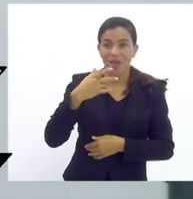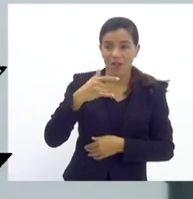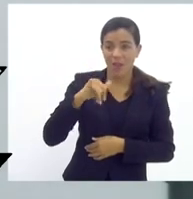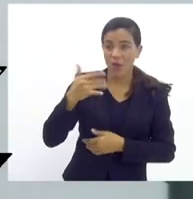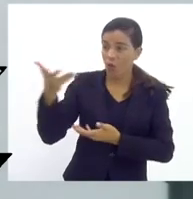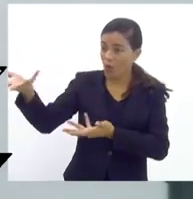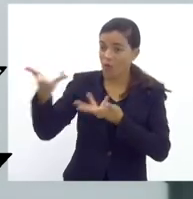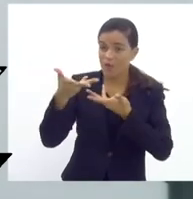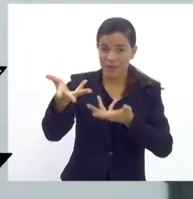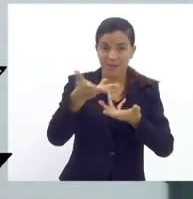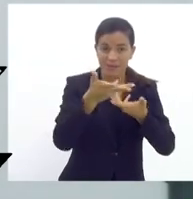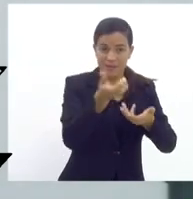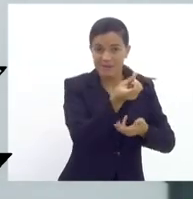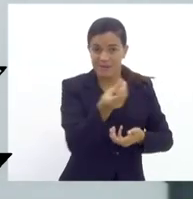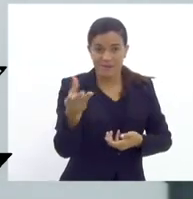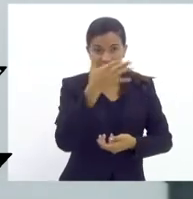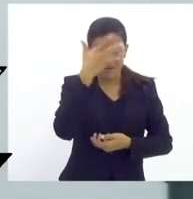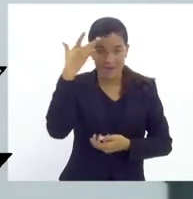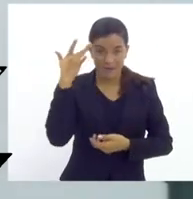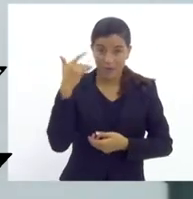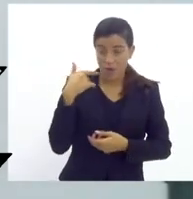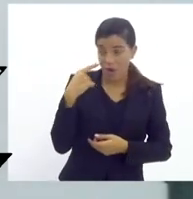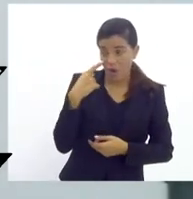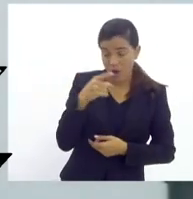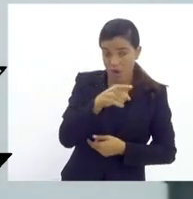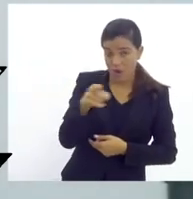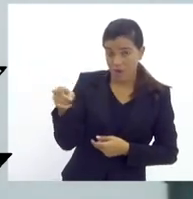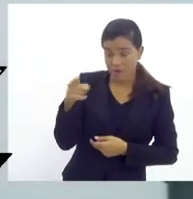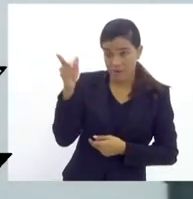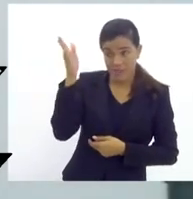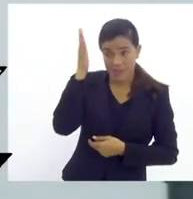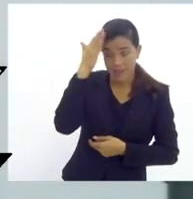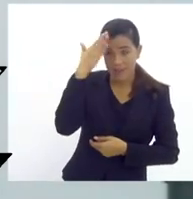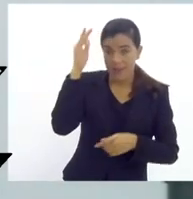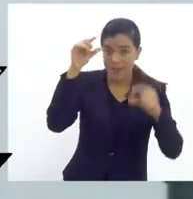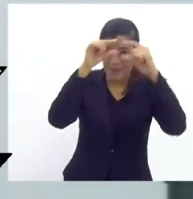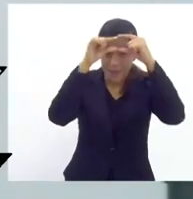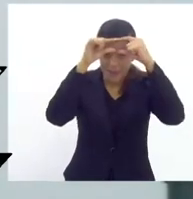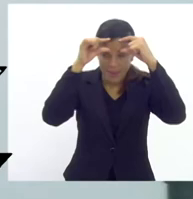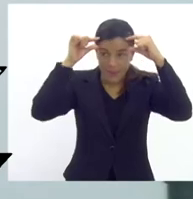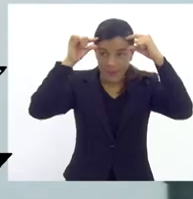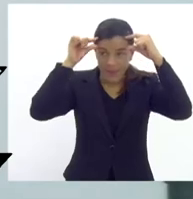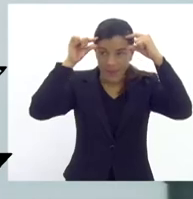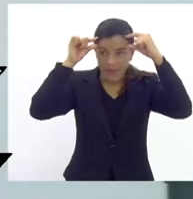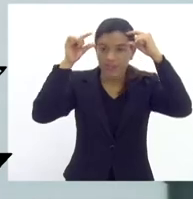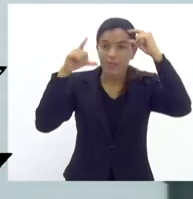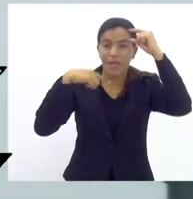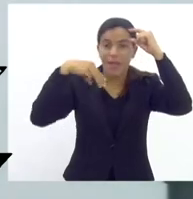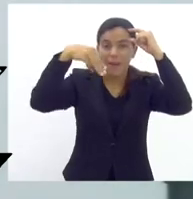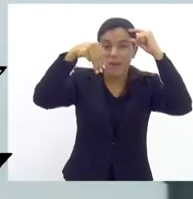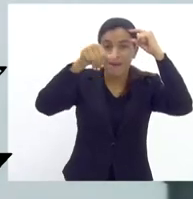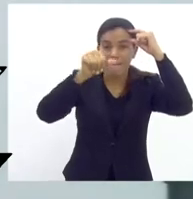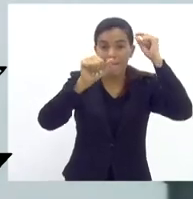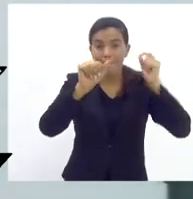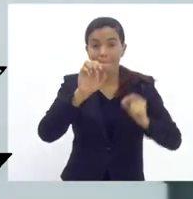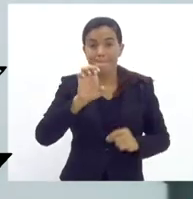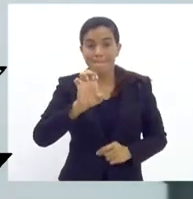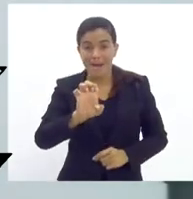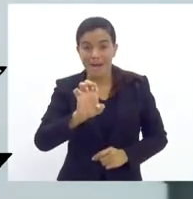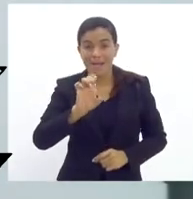chamei para estar junto comigo vocês fiquem sabendo que na testa de vocês tem escrito Mãe de Bandido